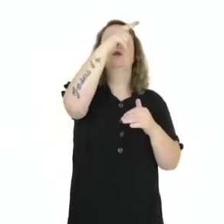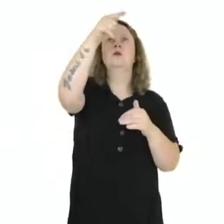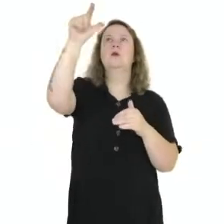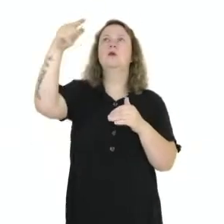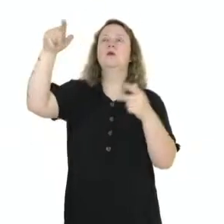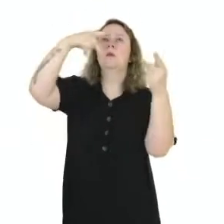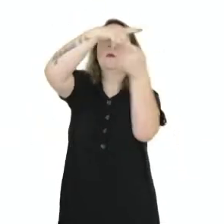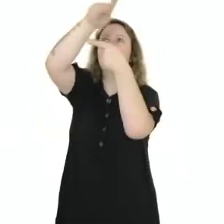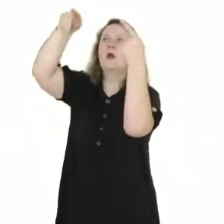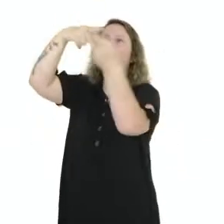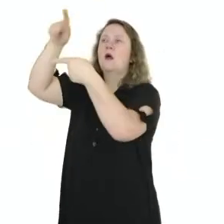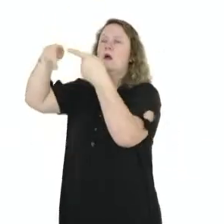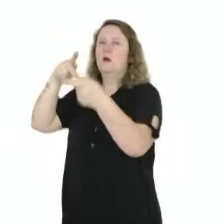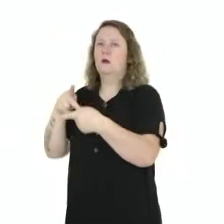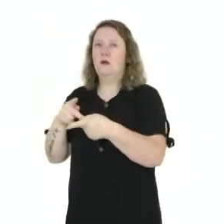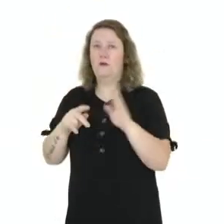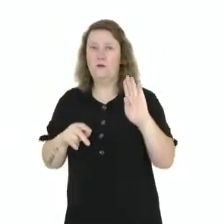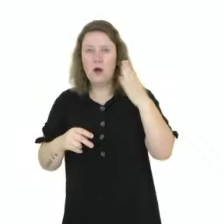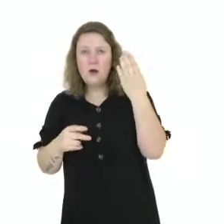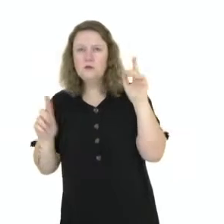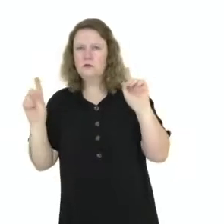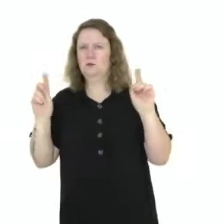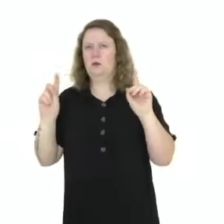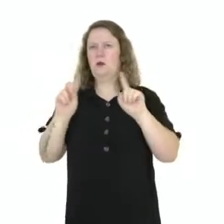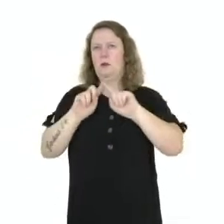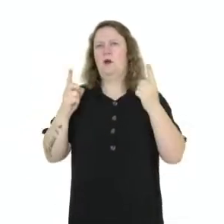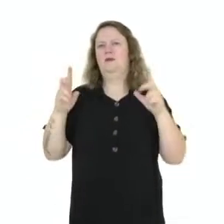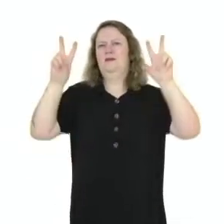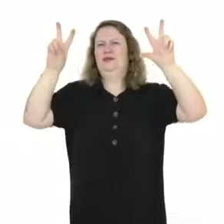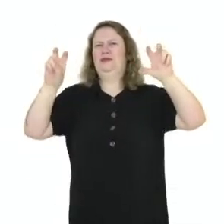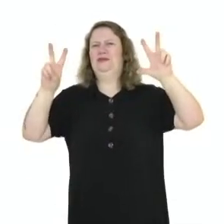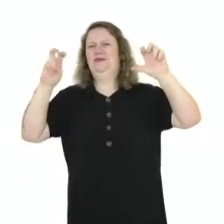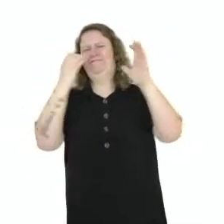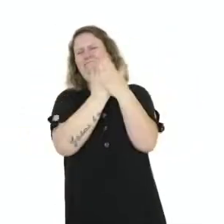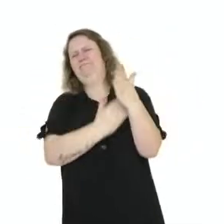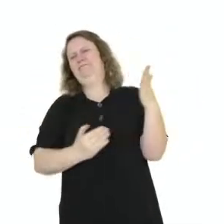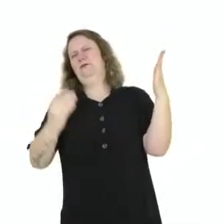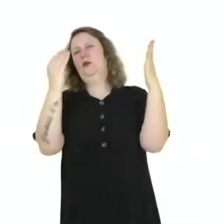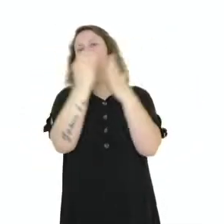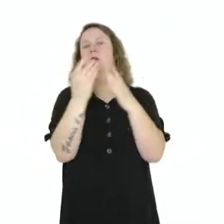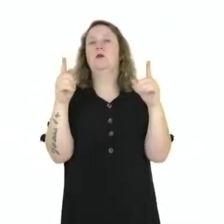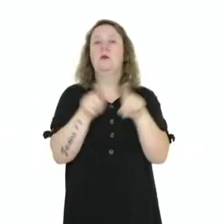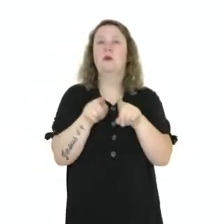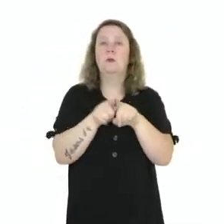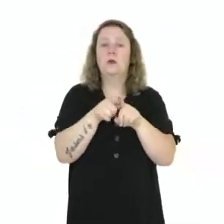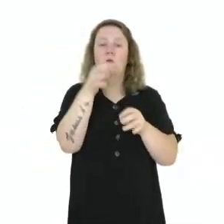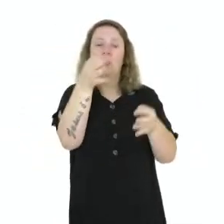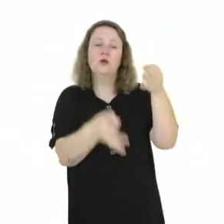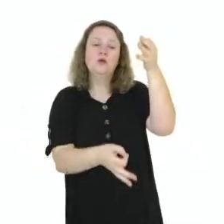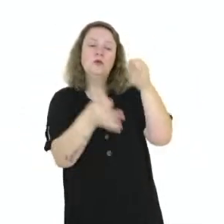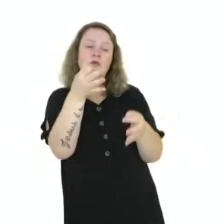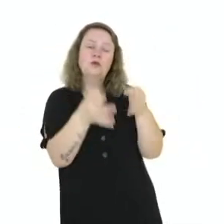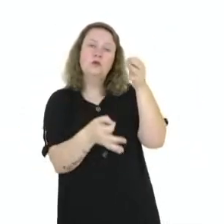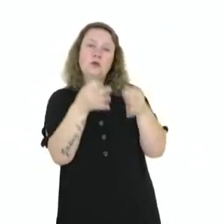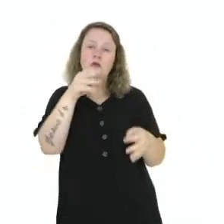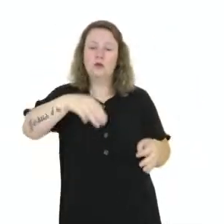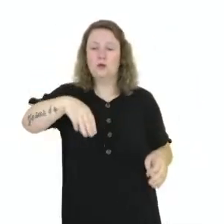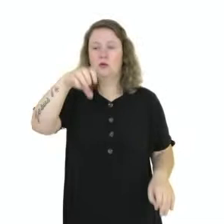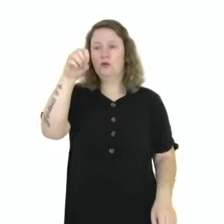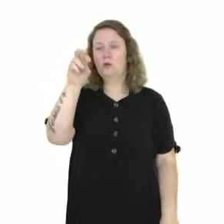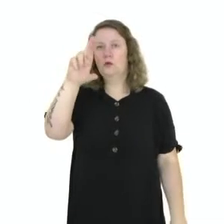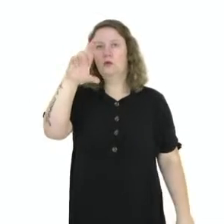falsa, mas tinha um título exagerado. Uma de que o juiz Sérgio Moro seria orador em cerimônia